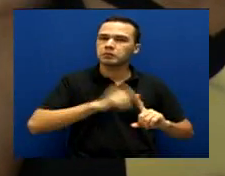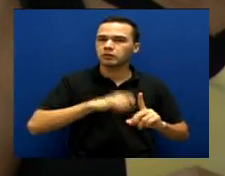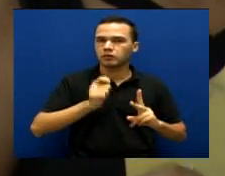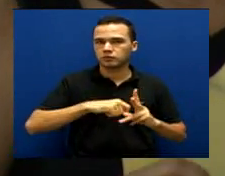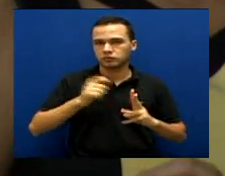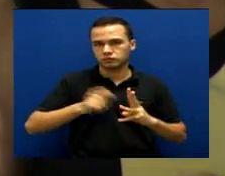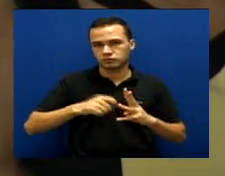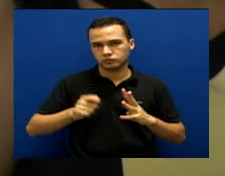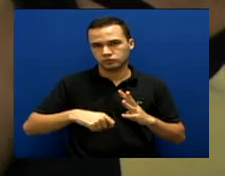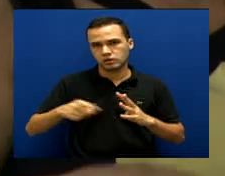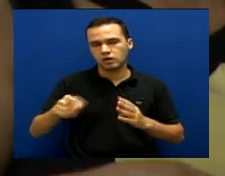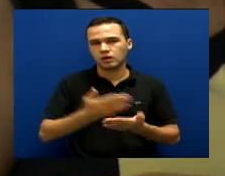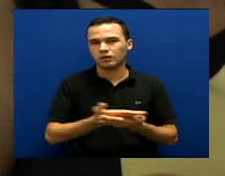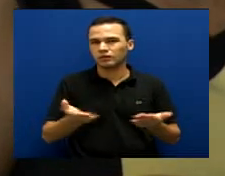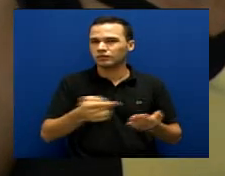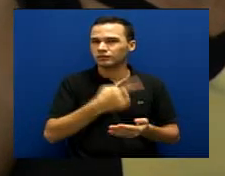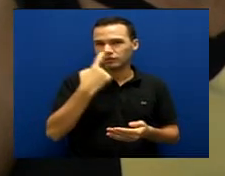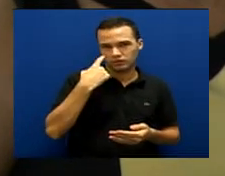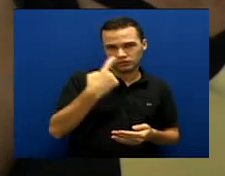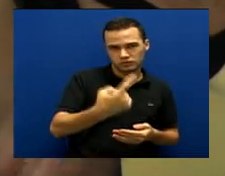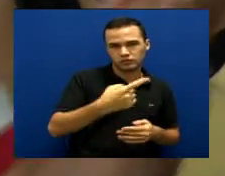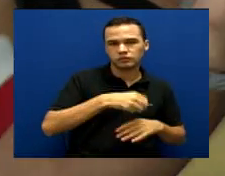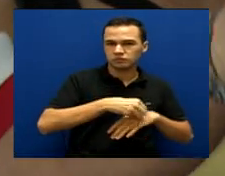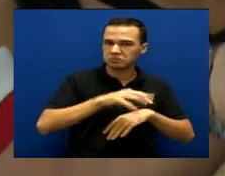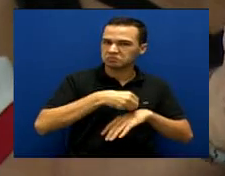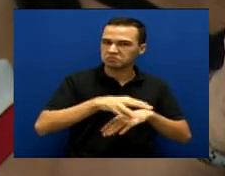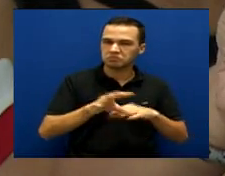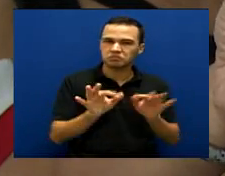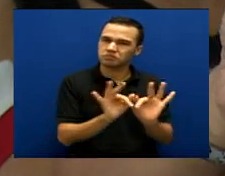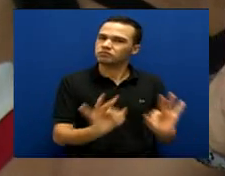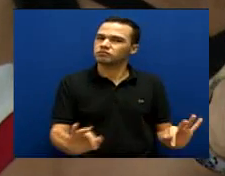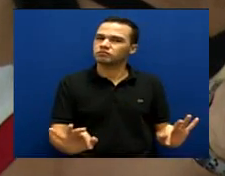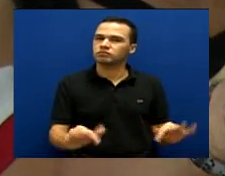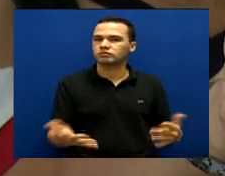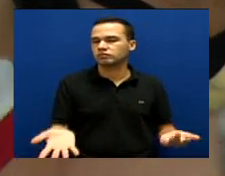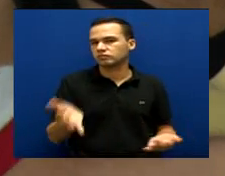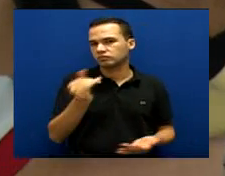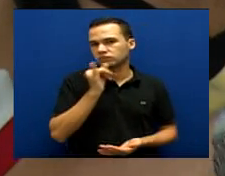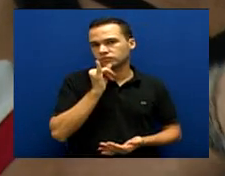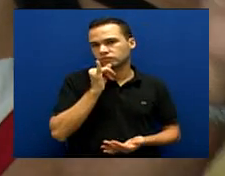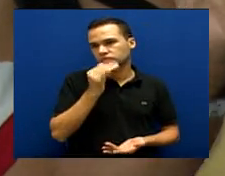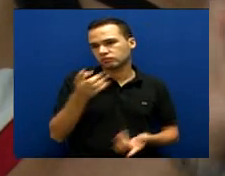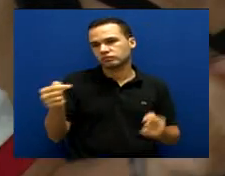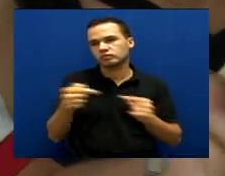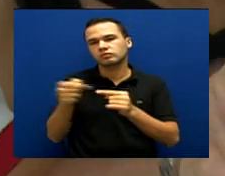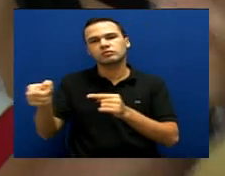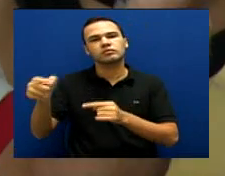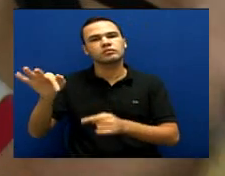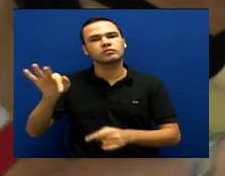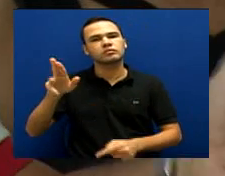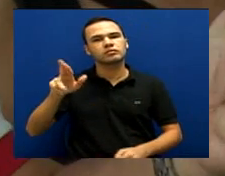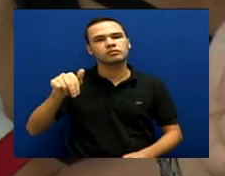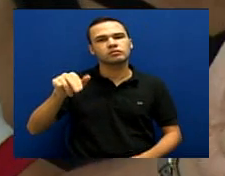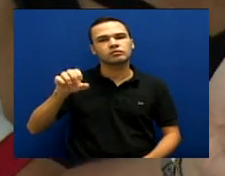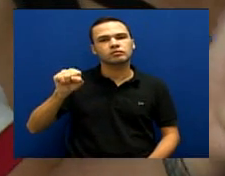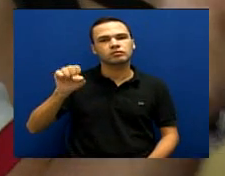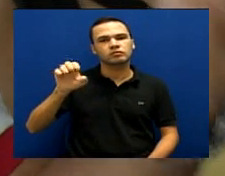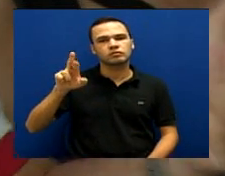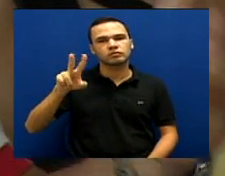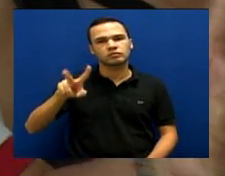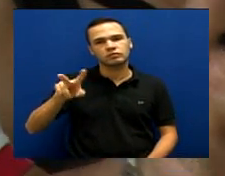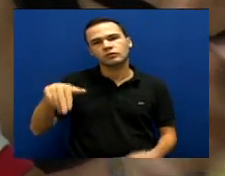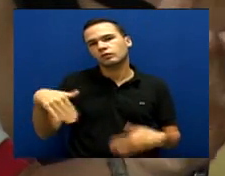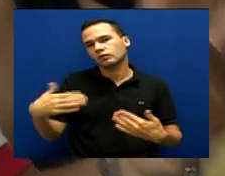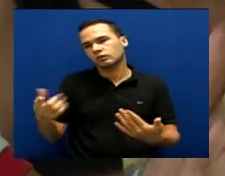pegar dez indicadores básicos quanto nós tem o qual é a situação com a funserv quanto nós gastamos